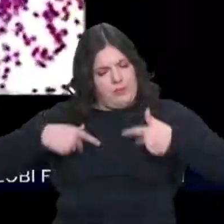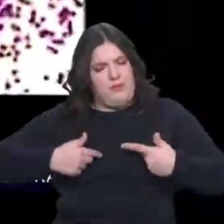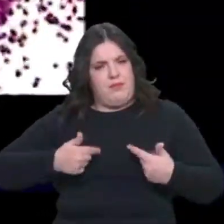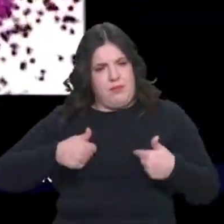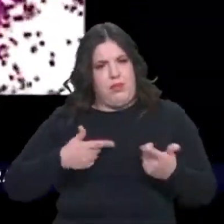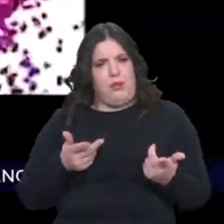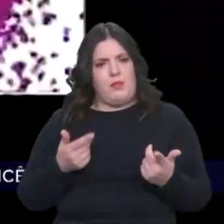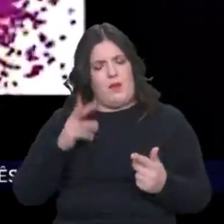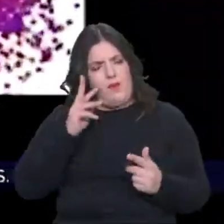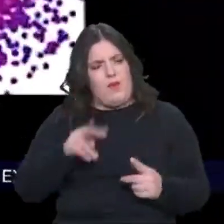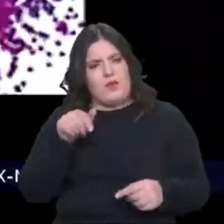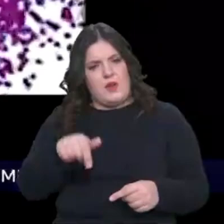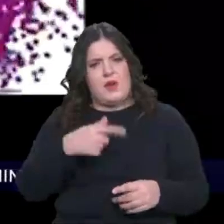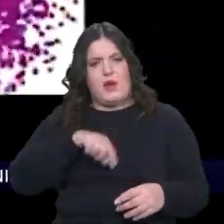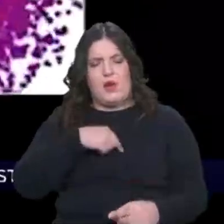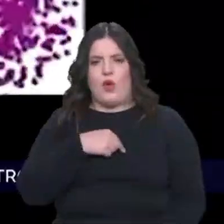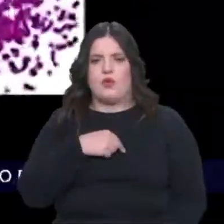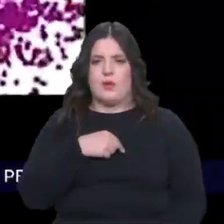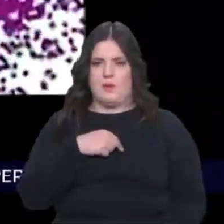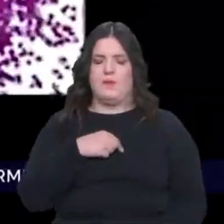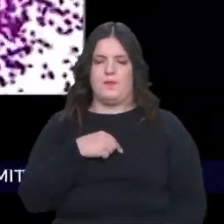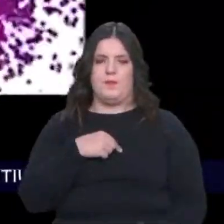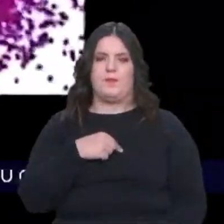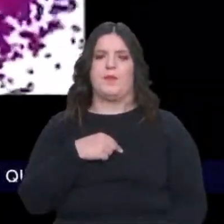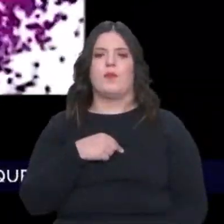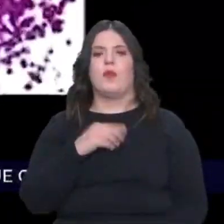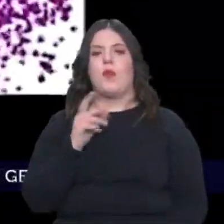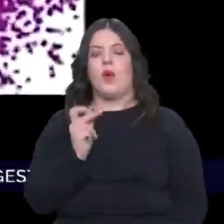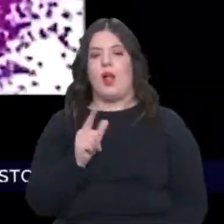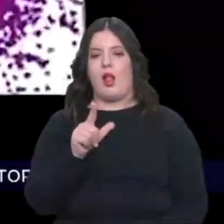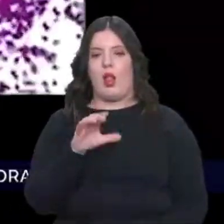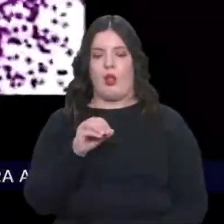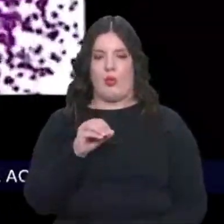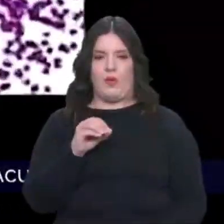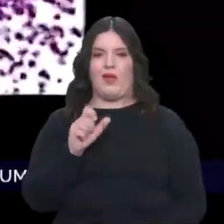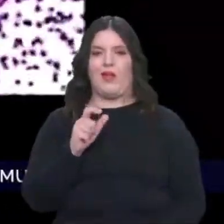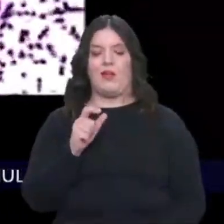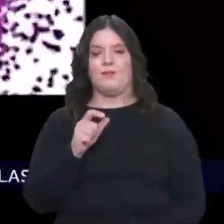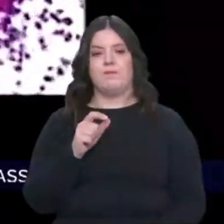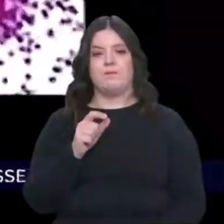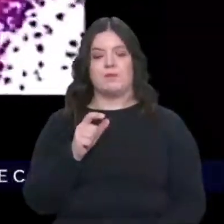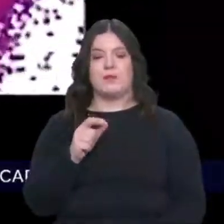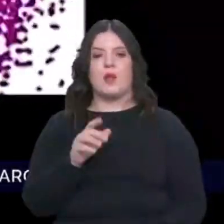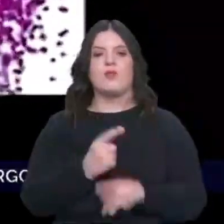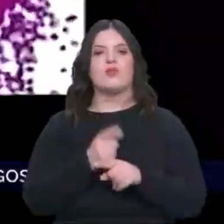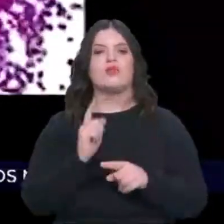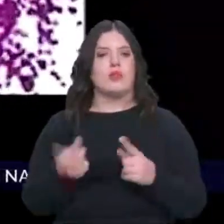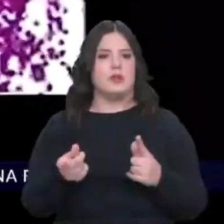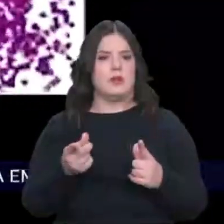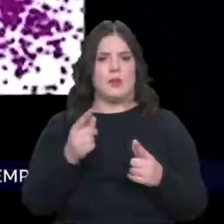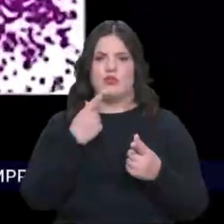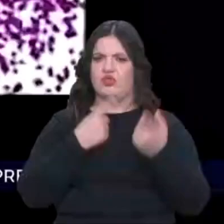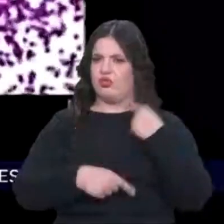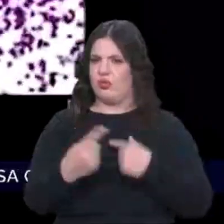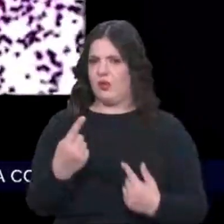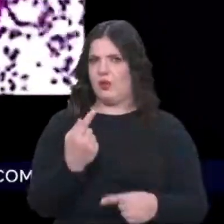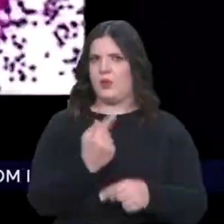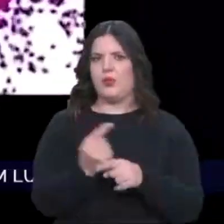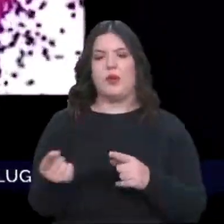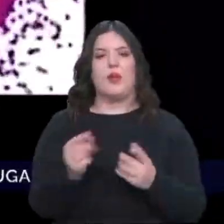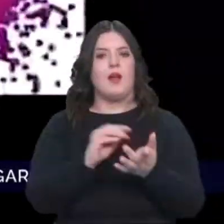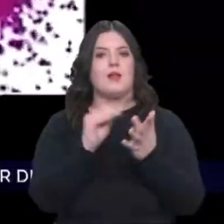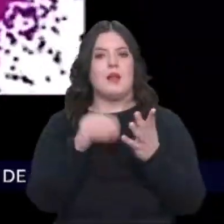na nossa própria galáxia, no halo galáctico, portanto, da Via Láctea. E porquê é que é uma estrela muito estranha? Olha, porque tem uma